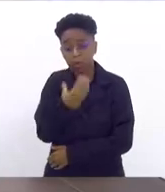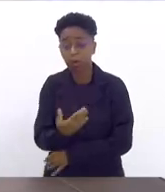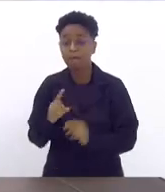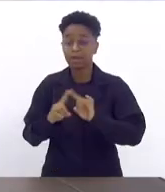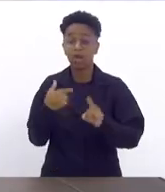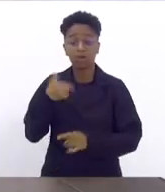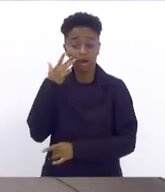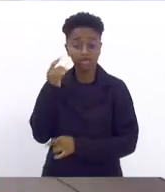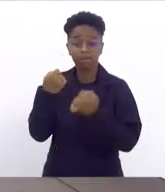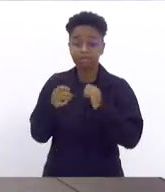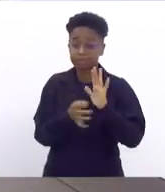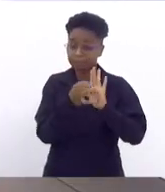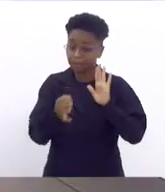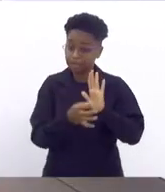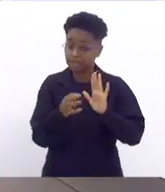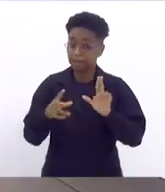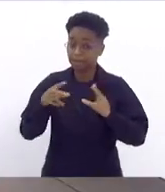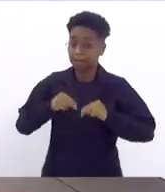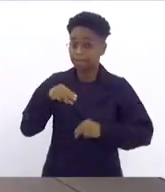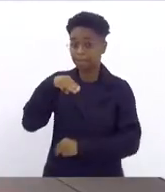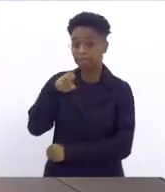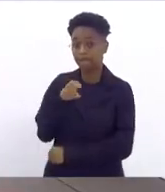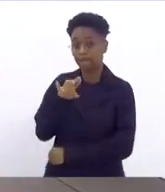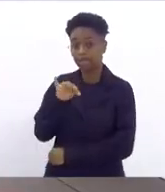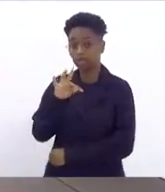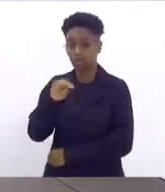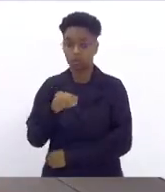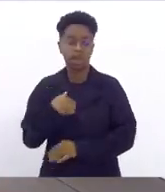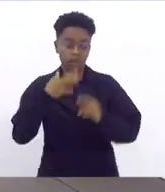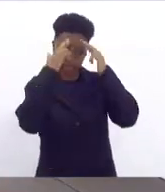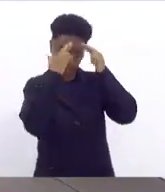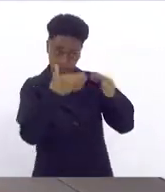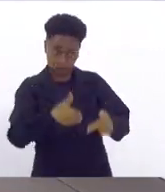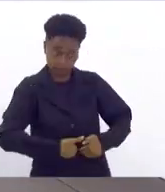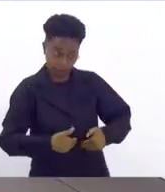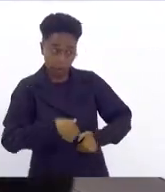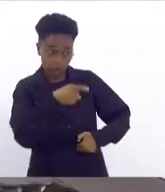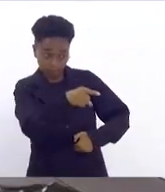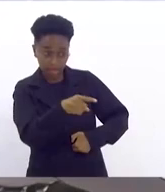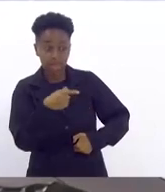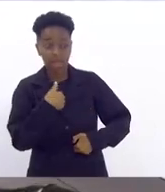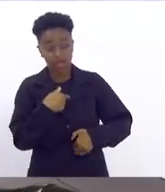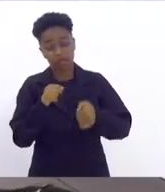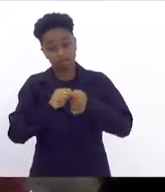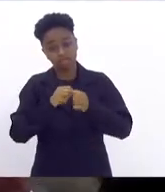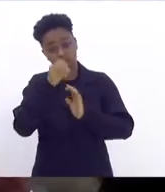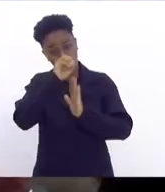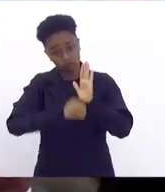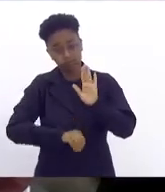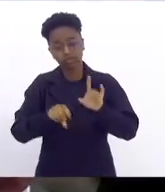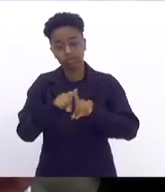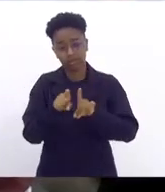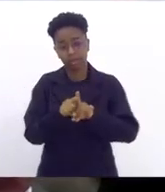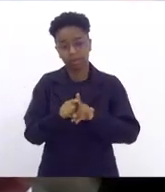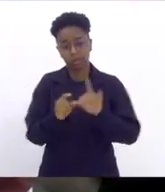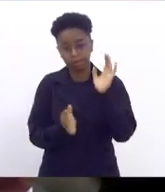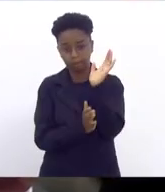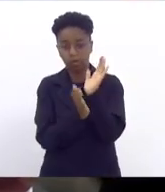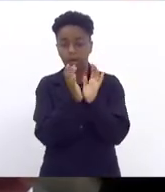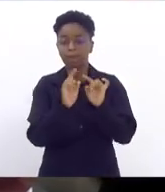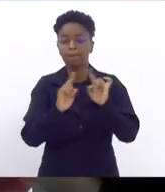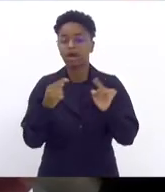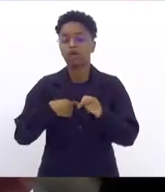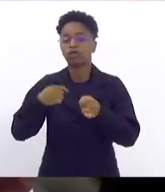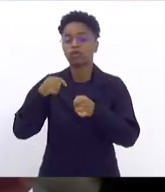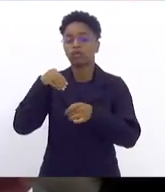tem que ter um parecer de mérito. Em respeito à fome do deputado Mink, poderia fazê-lo de ofício e monocraticamente, mas vou